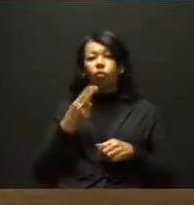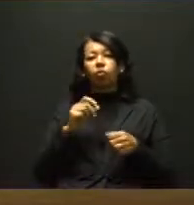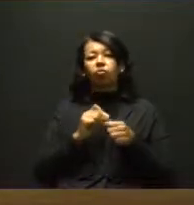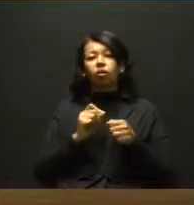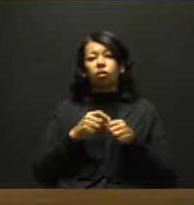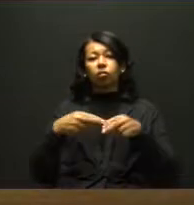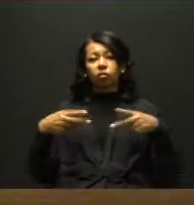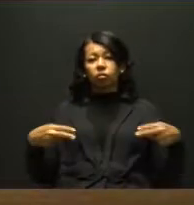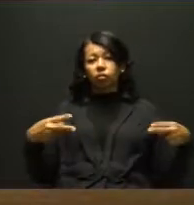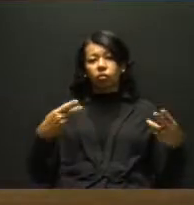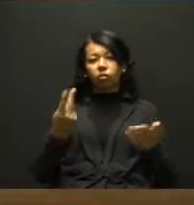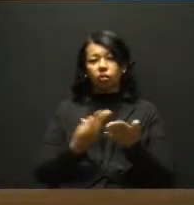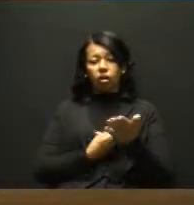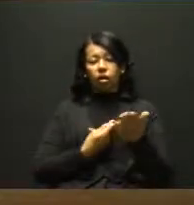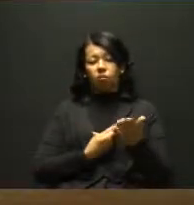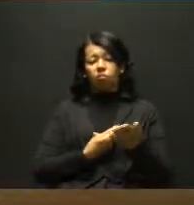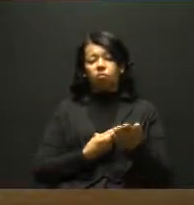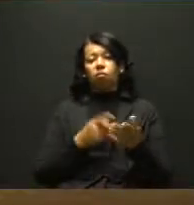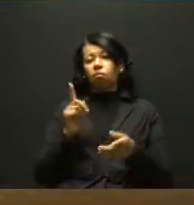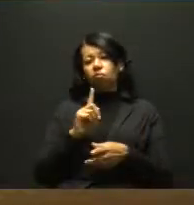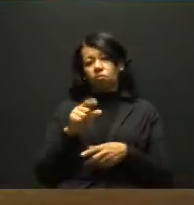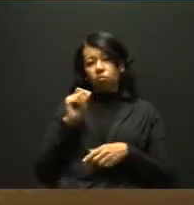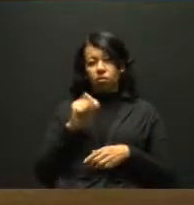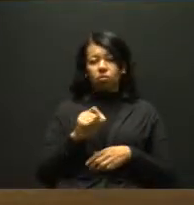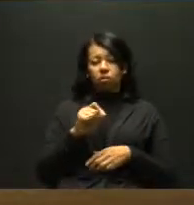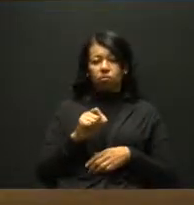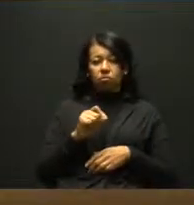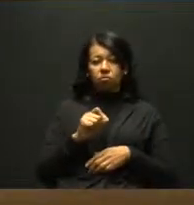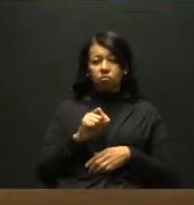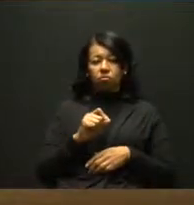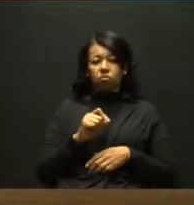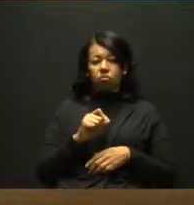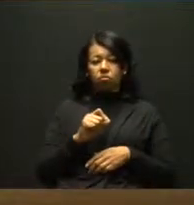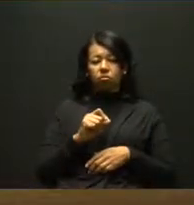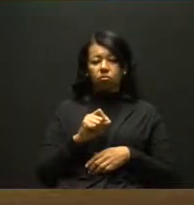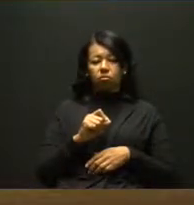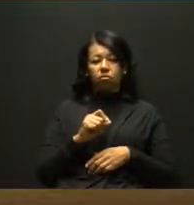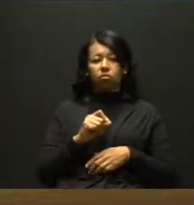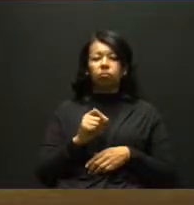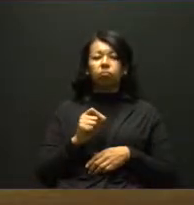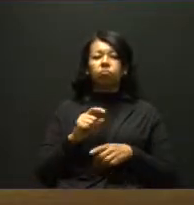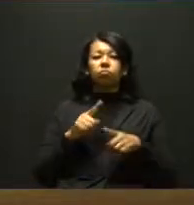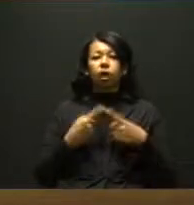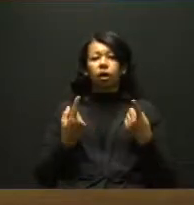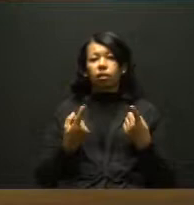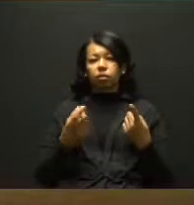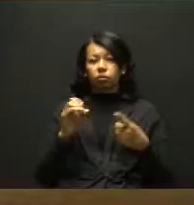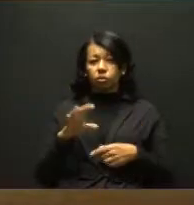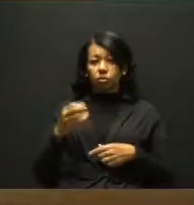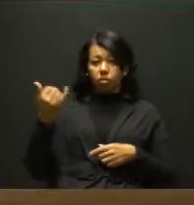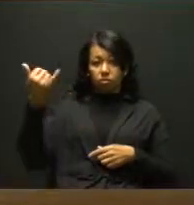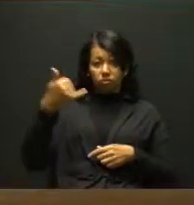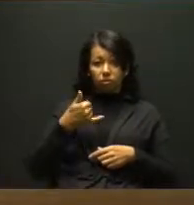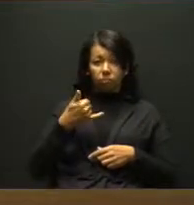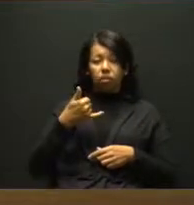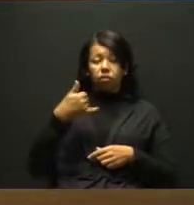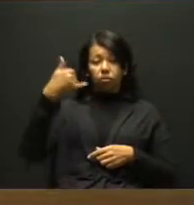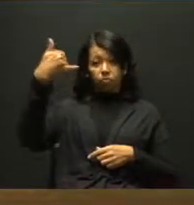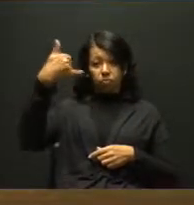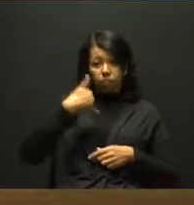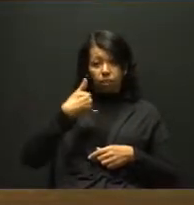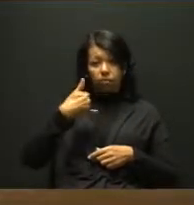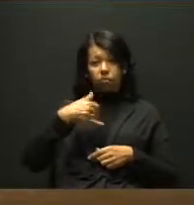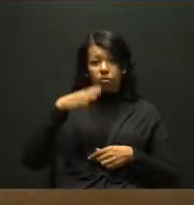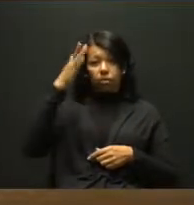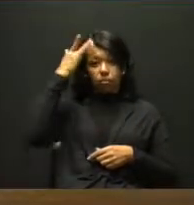não é essa a propositura não é essa o caminho que nós estamos levando essas informações mas queremos informações amanhã a